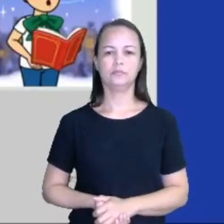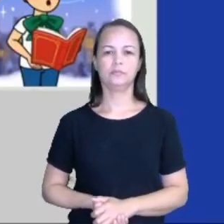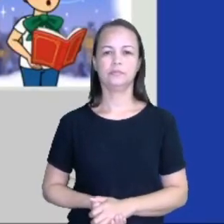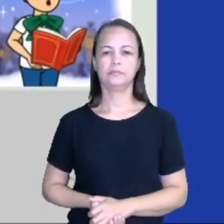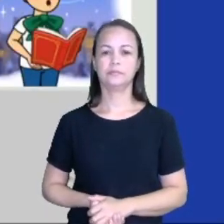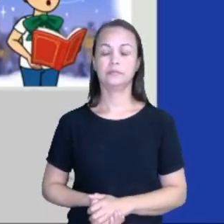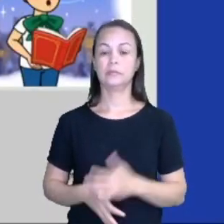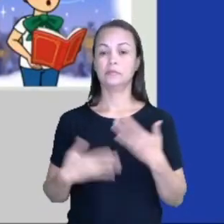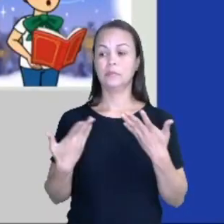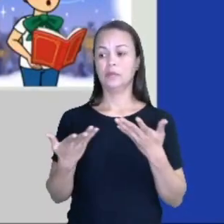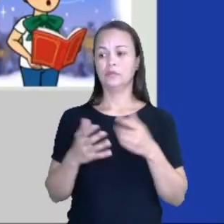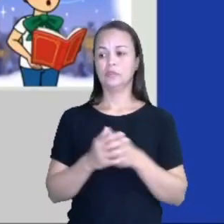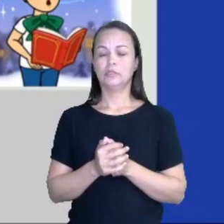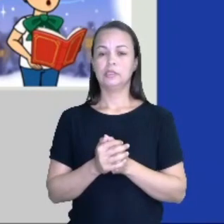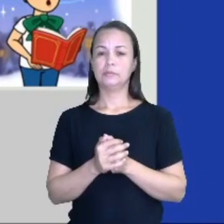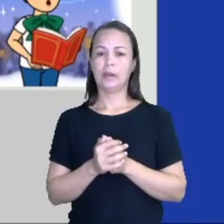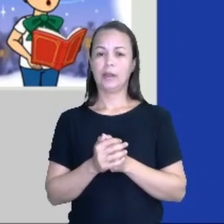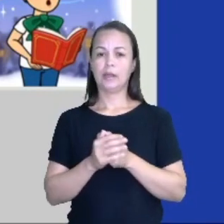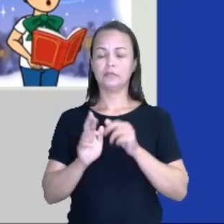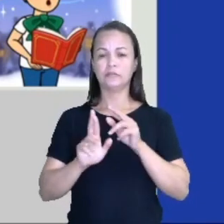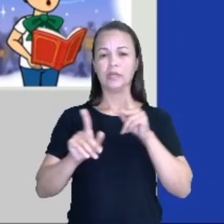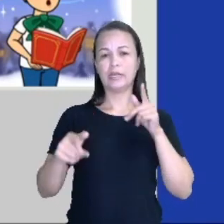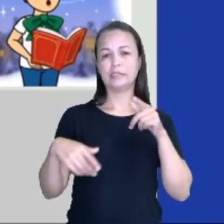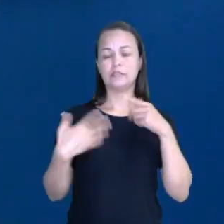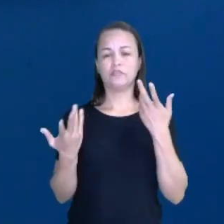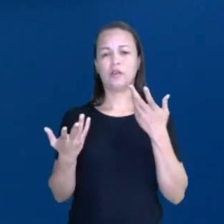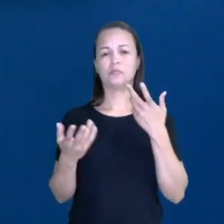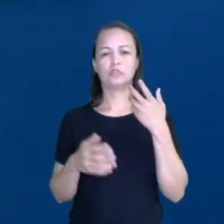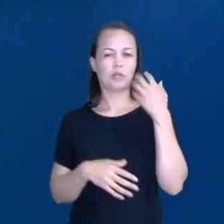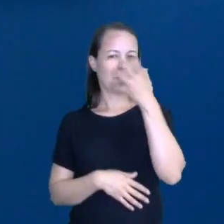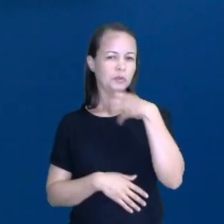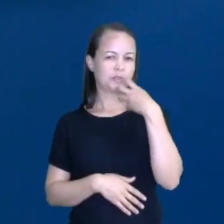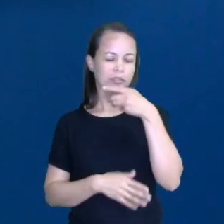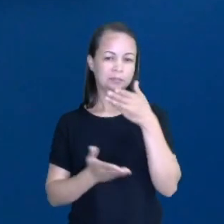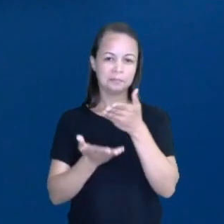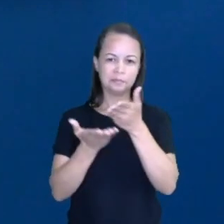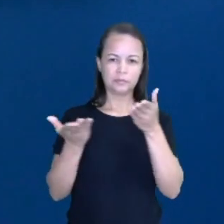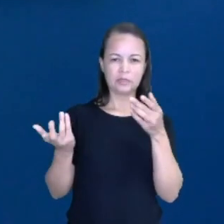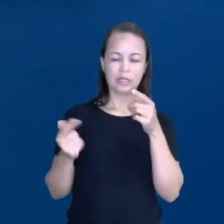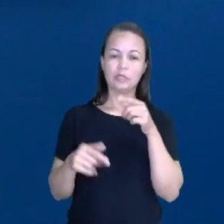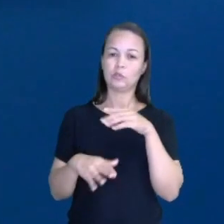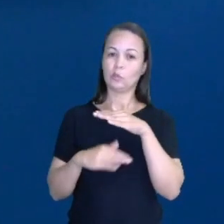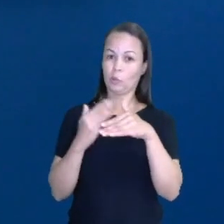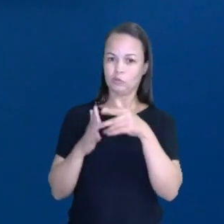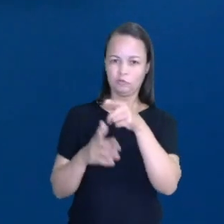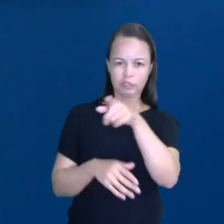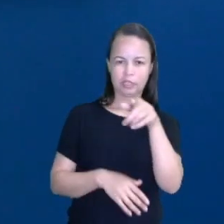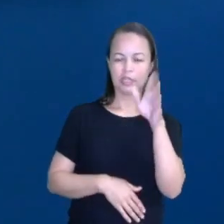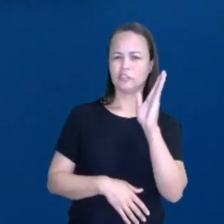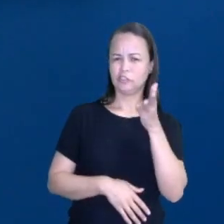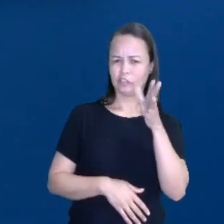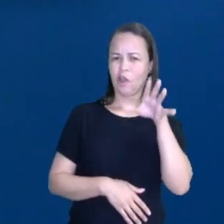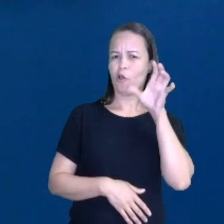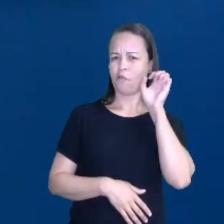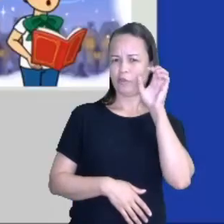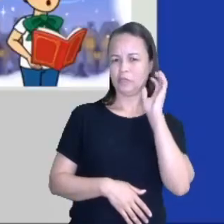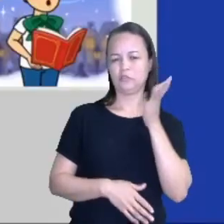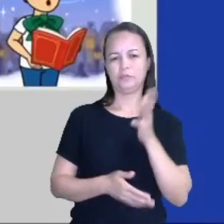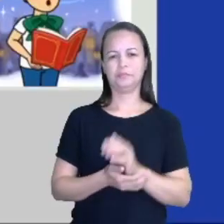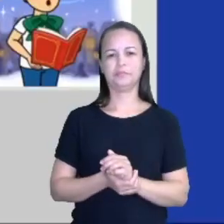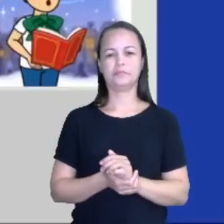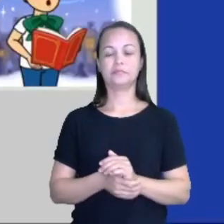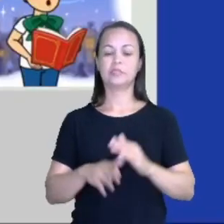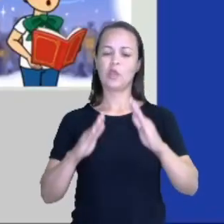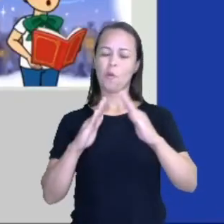Primeiro, para descontrair um pouquinho, eu trouxe uma musiquinha aqui para vocês. Todo mundo já ouviu essa música. Quem lembra? Era